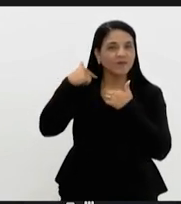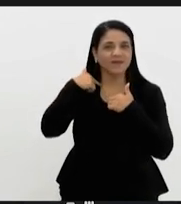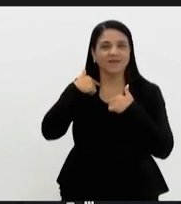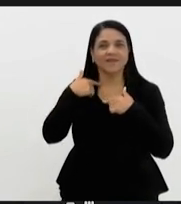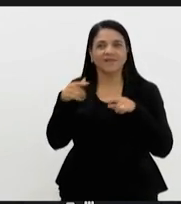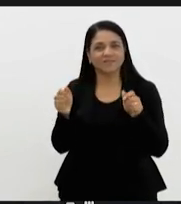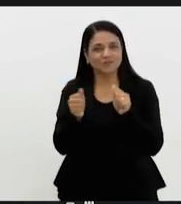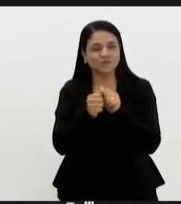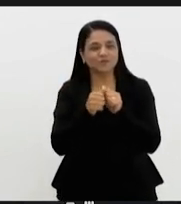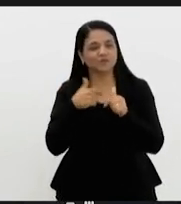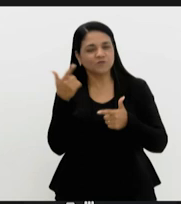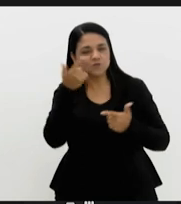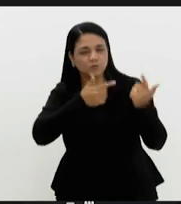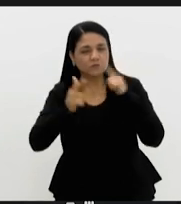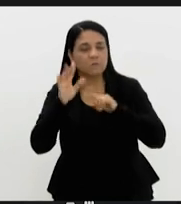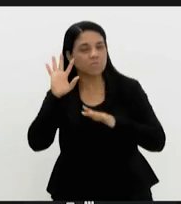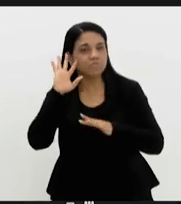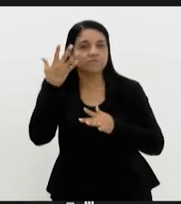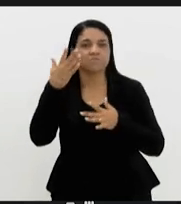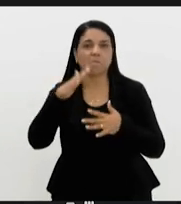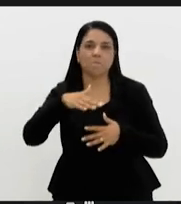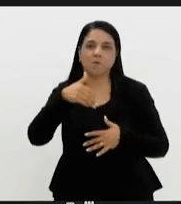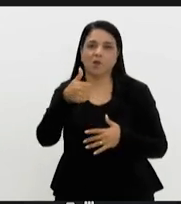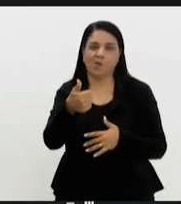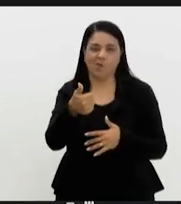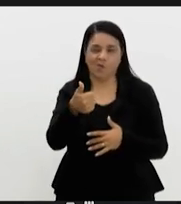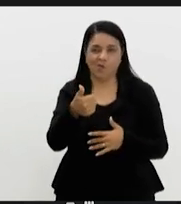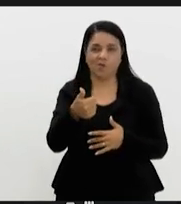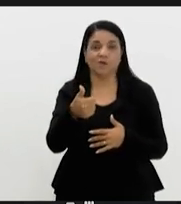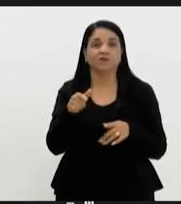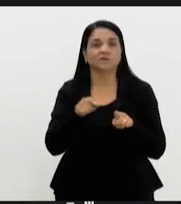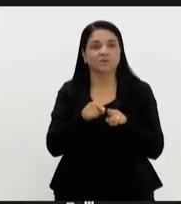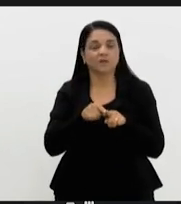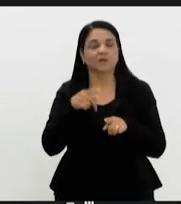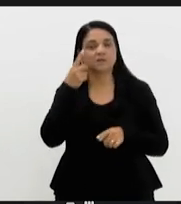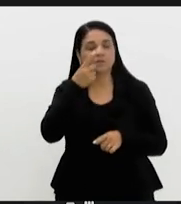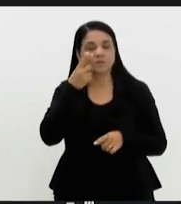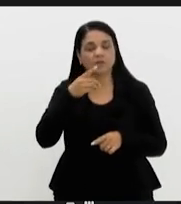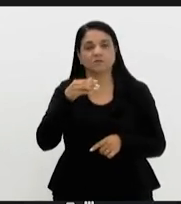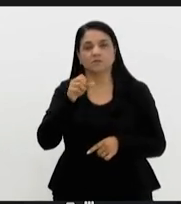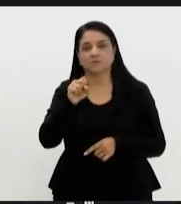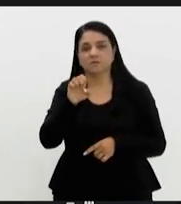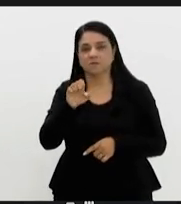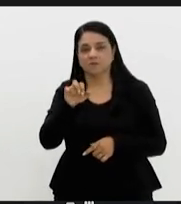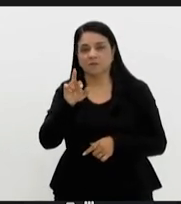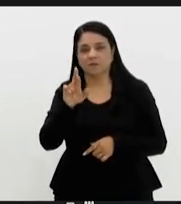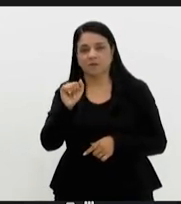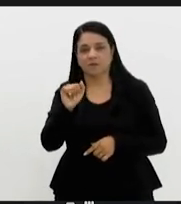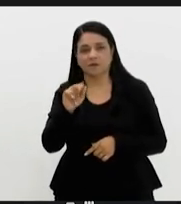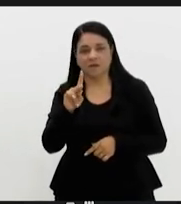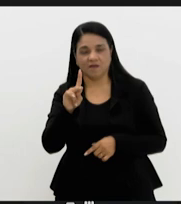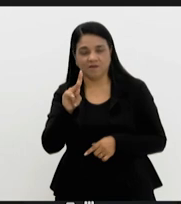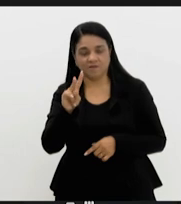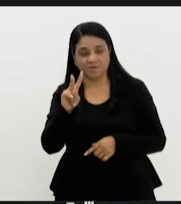a gente alcance as melhores soluções. O deputado Serafini também mencionou que há algumas dúvidas que